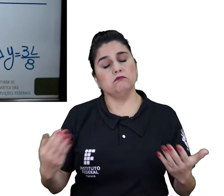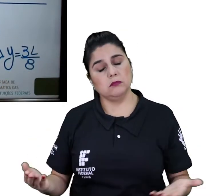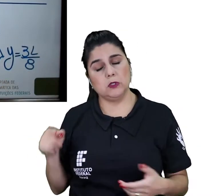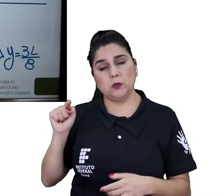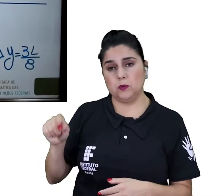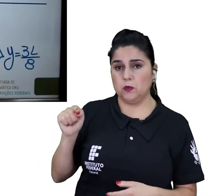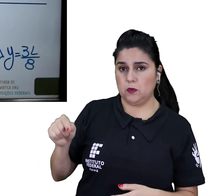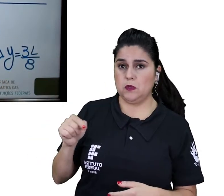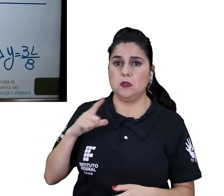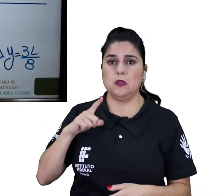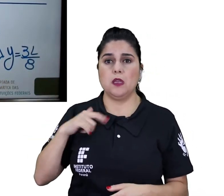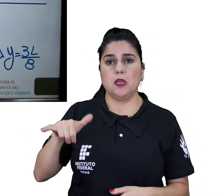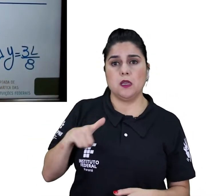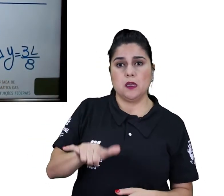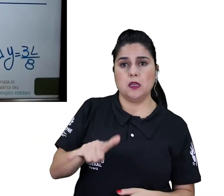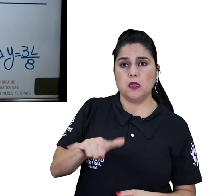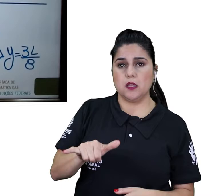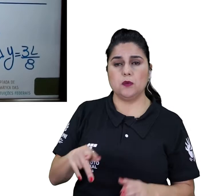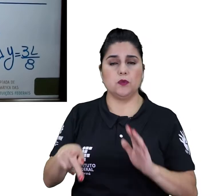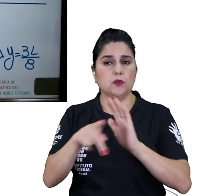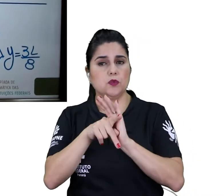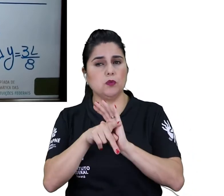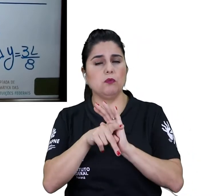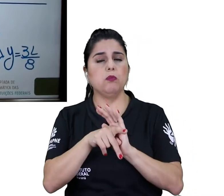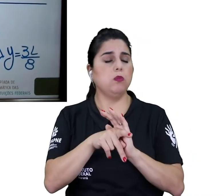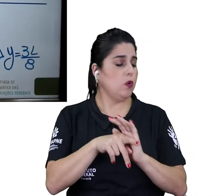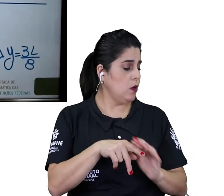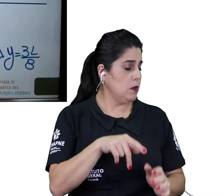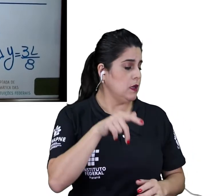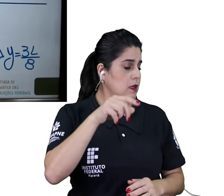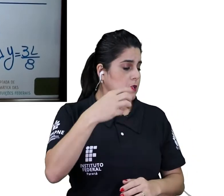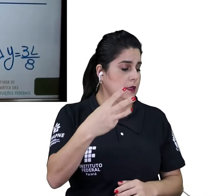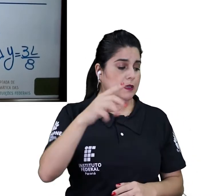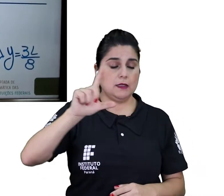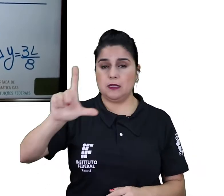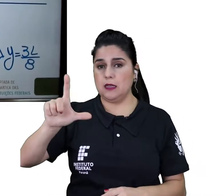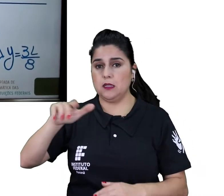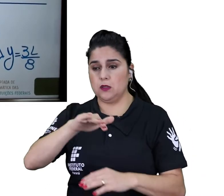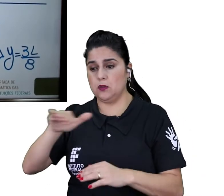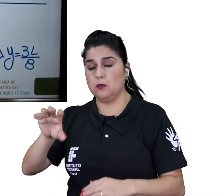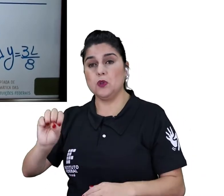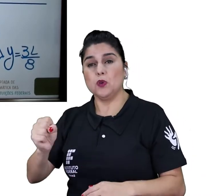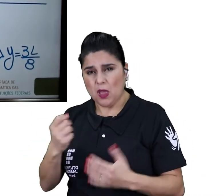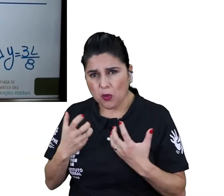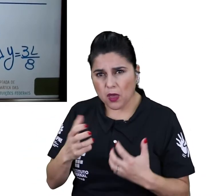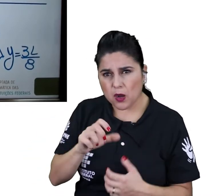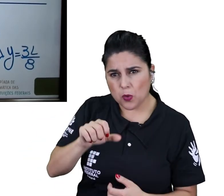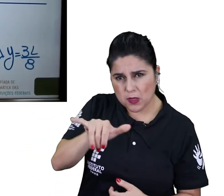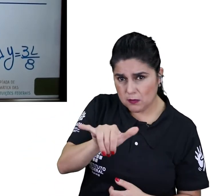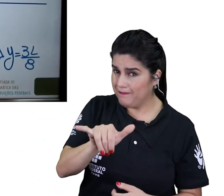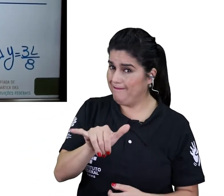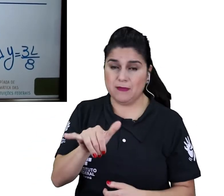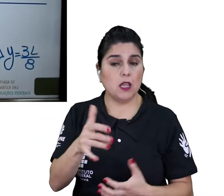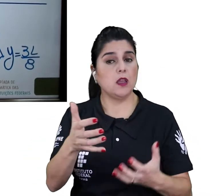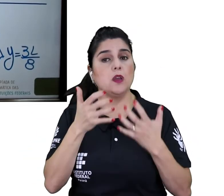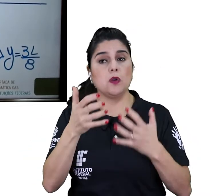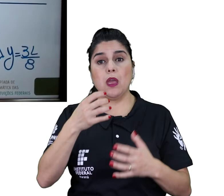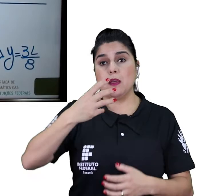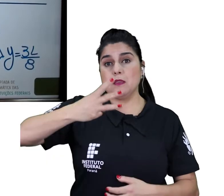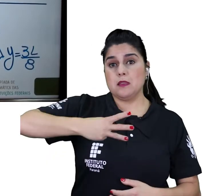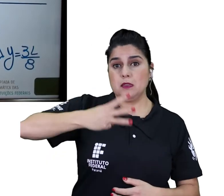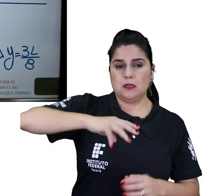Então aqui eu tenho que o y é 3L sobre 8, mas eu não quero o y, eu quero o lado